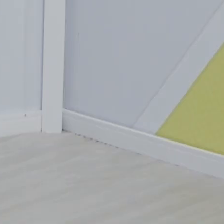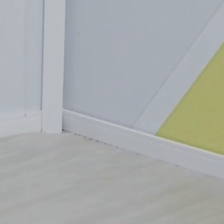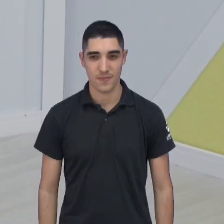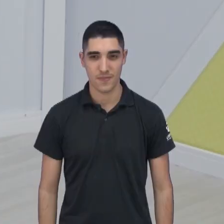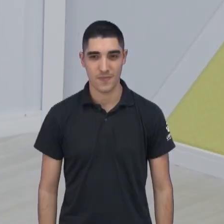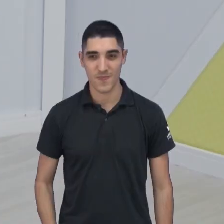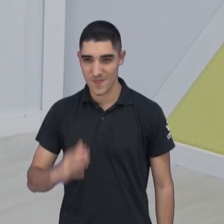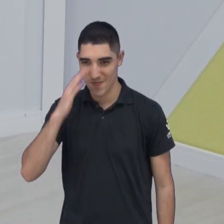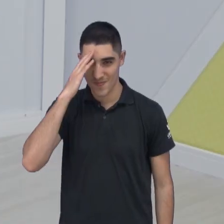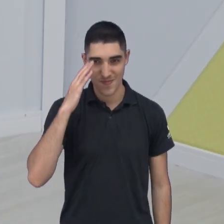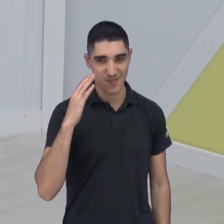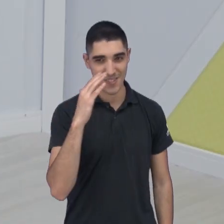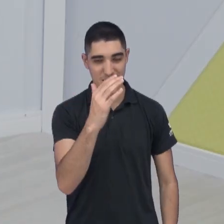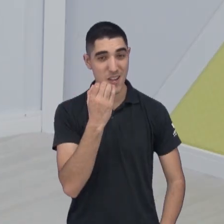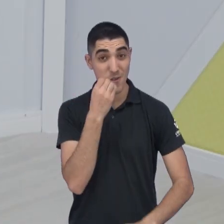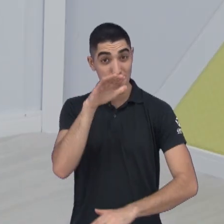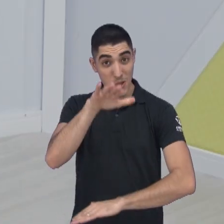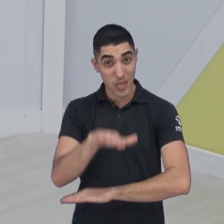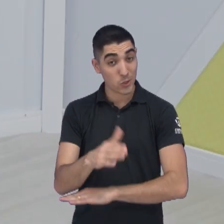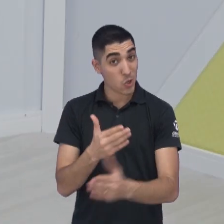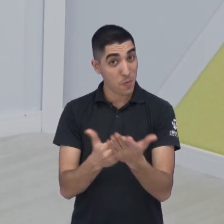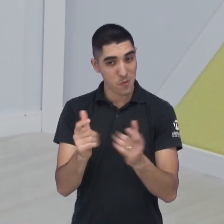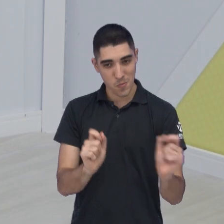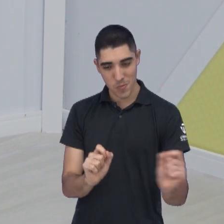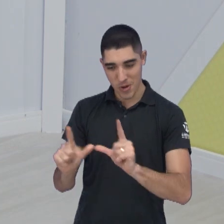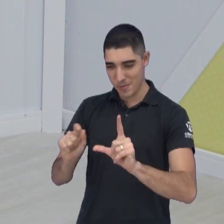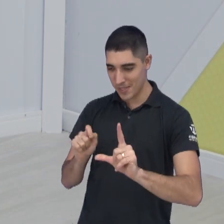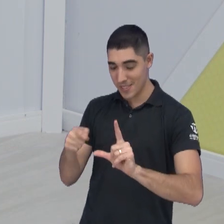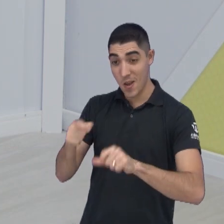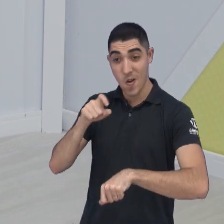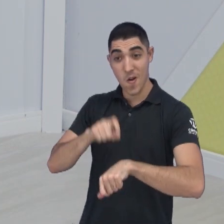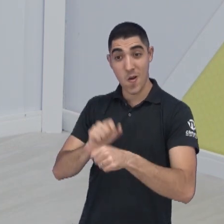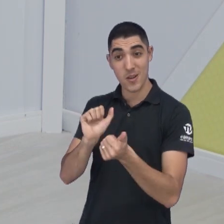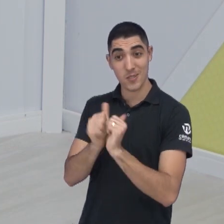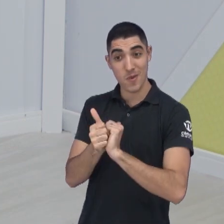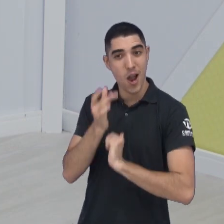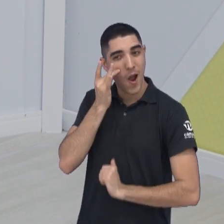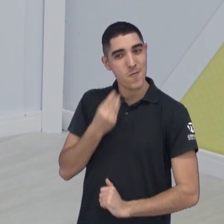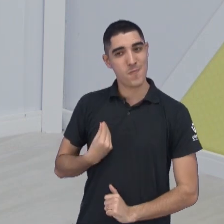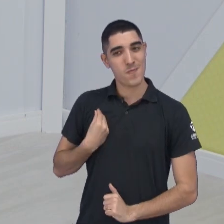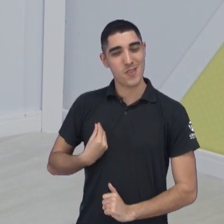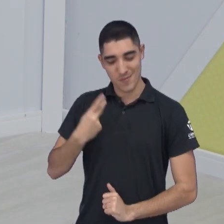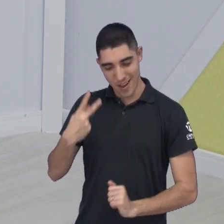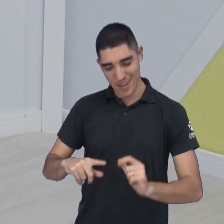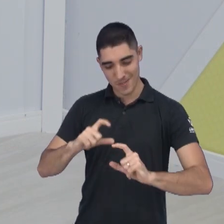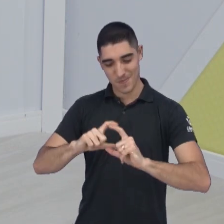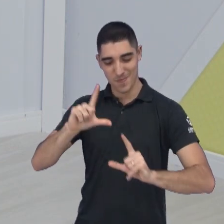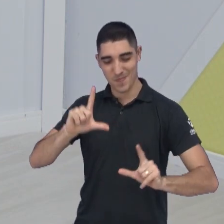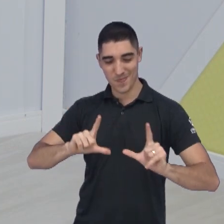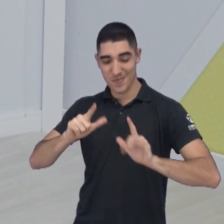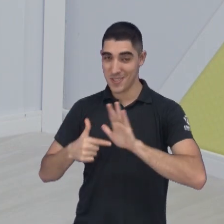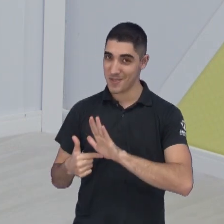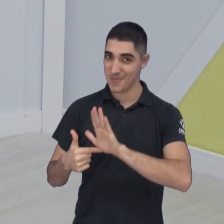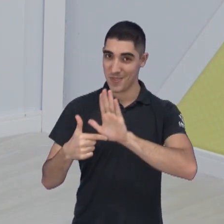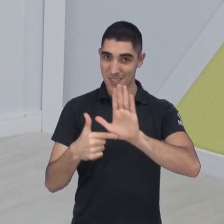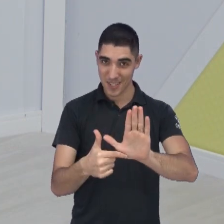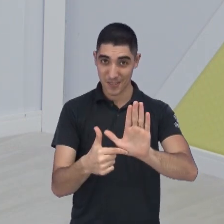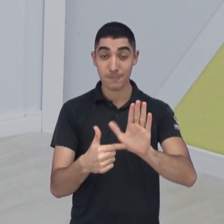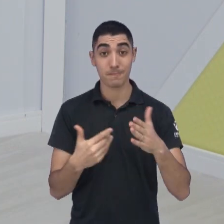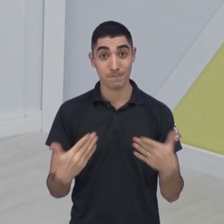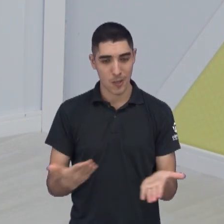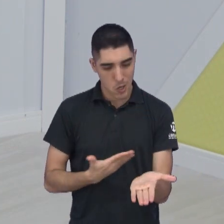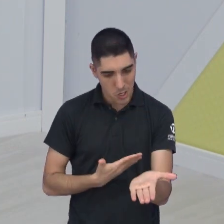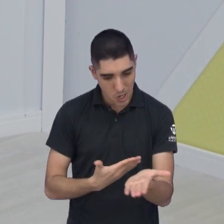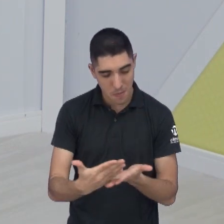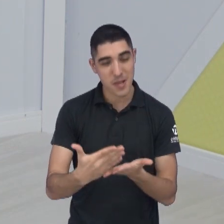Fala galera, uma boa tarde para você. Está começando ao vivaço o programa Hora do Esporte aqui na tela da TV Câmara de São José dos Campos.